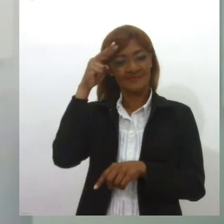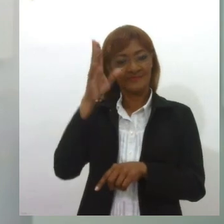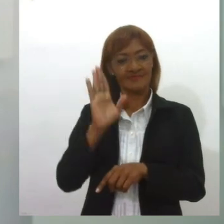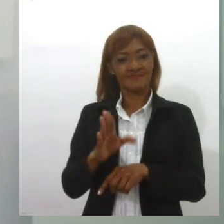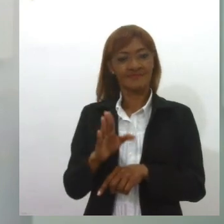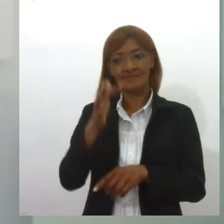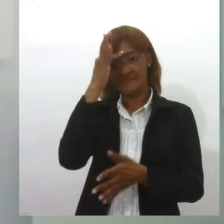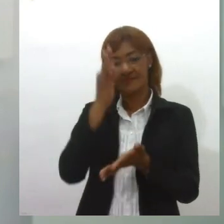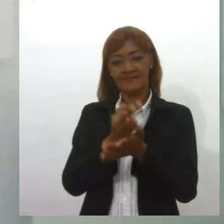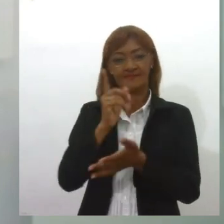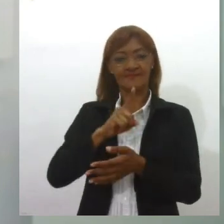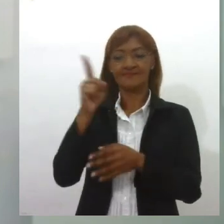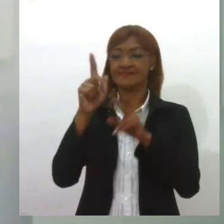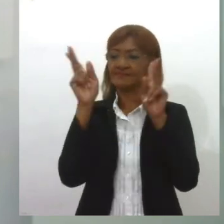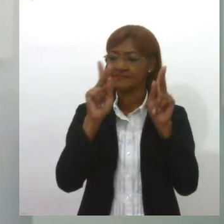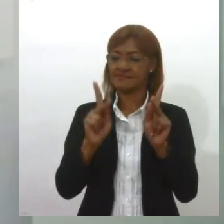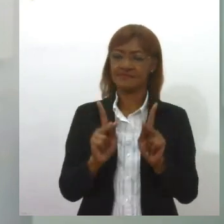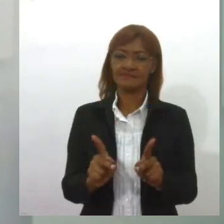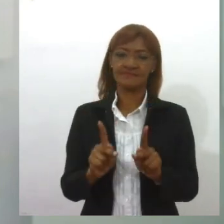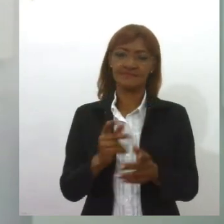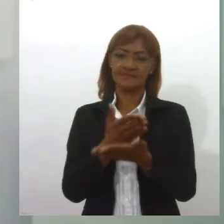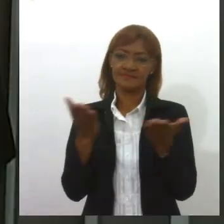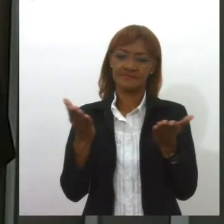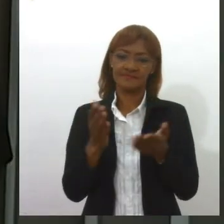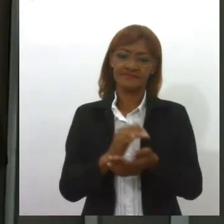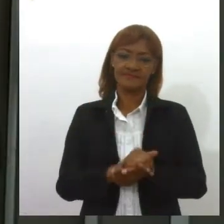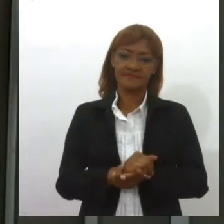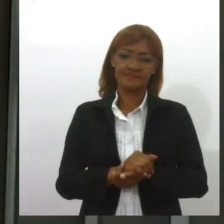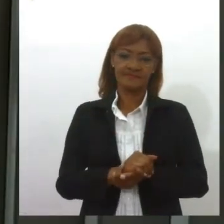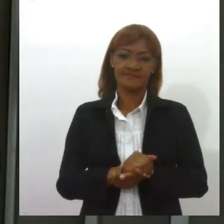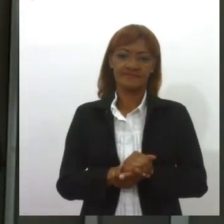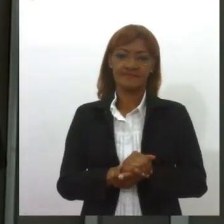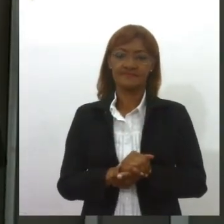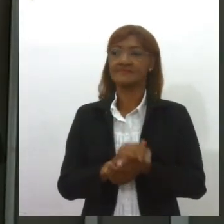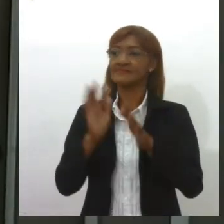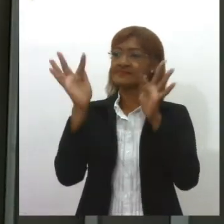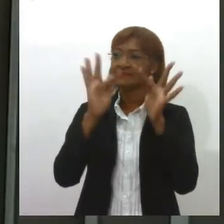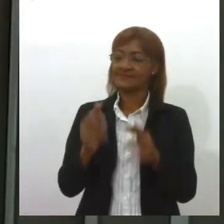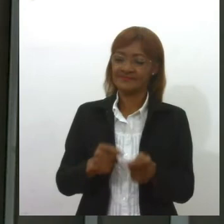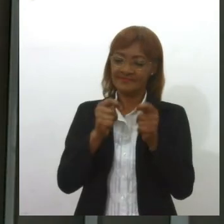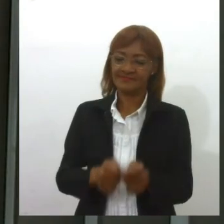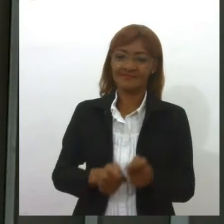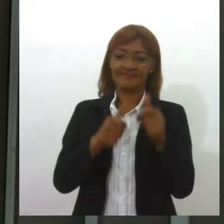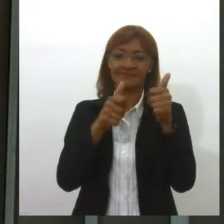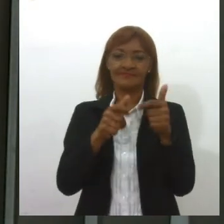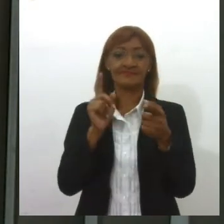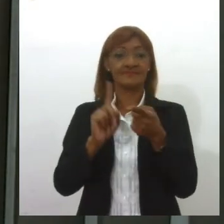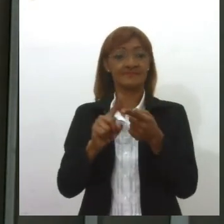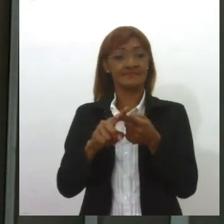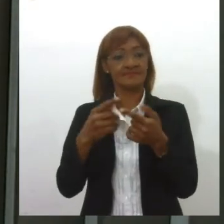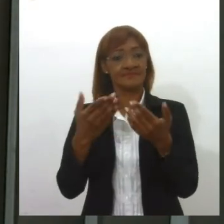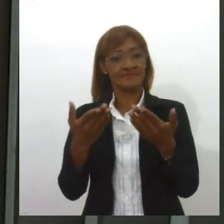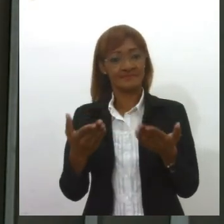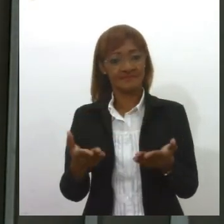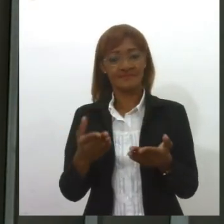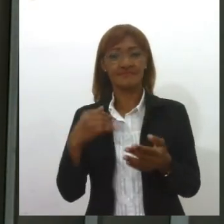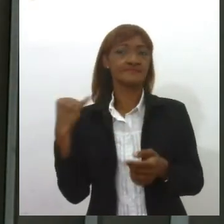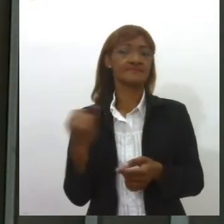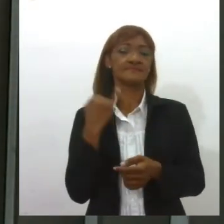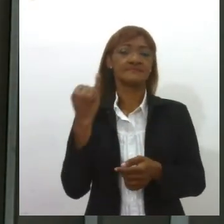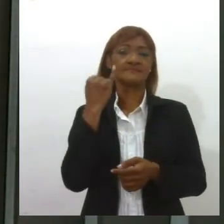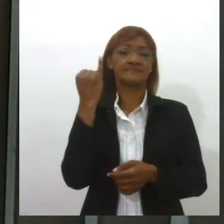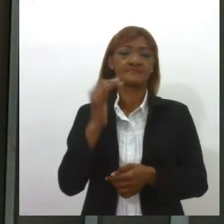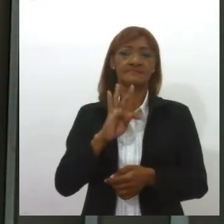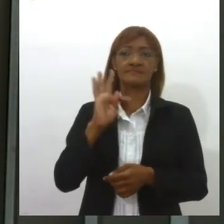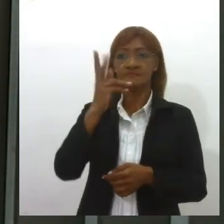fé em Deus e muita paz para todo mundo. Feliz ano novo também, Júnior. A gente sabe que essa questão do orçamento é muito importante. Todo mundo